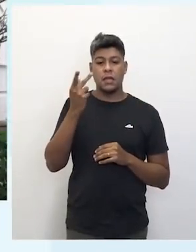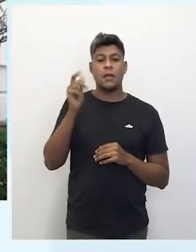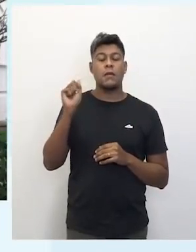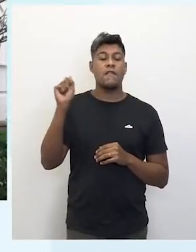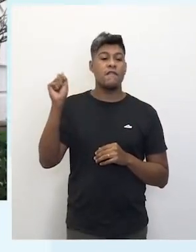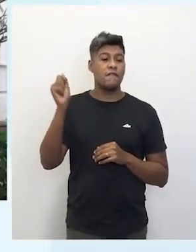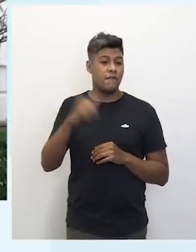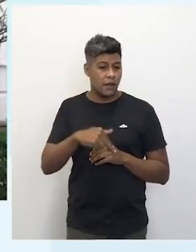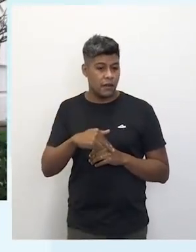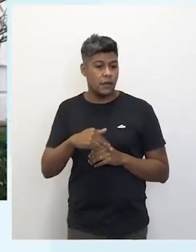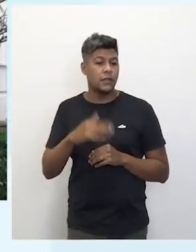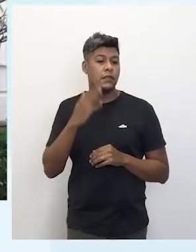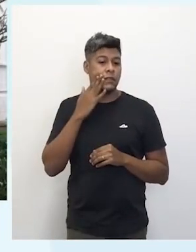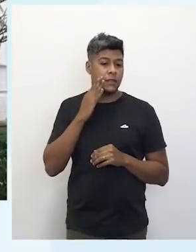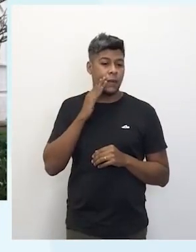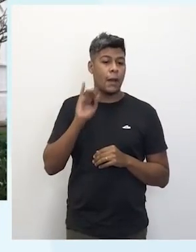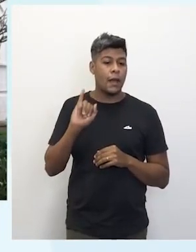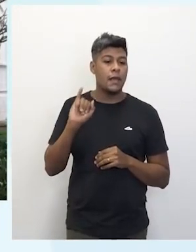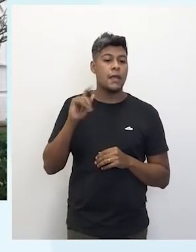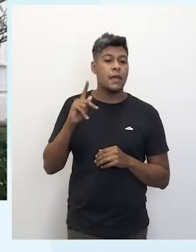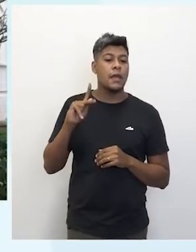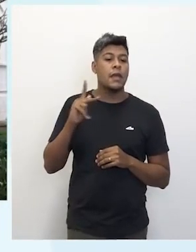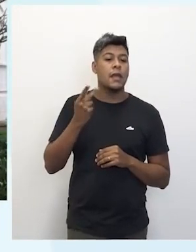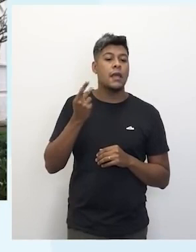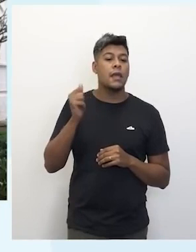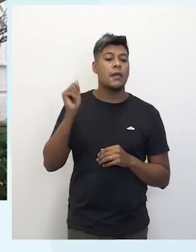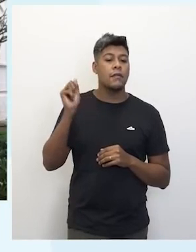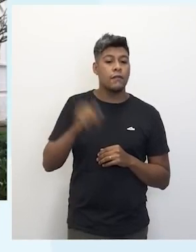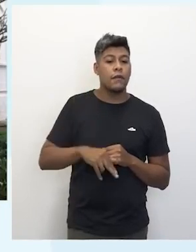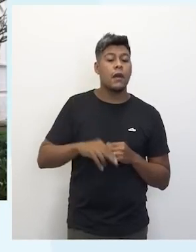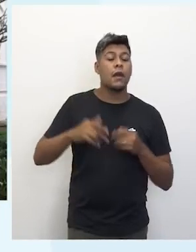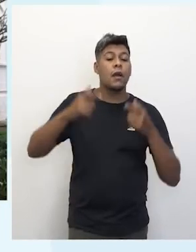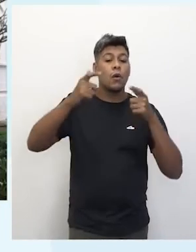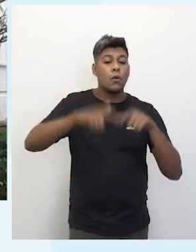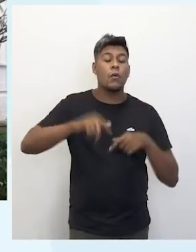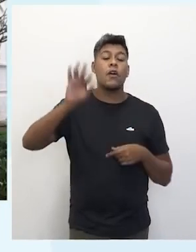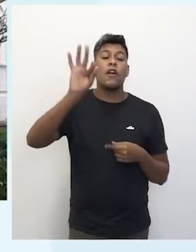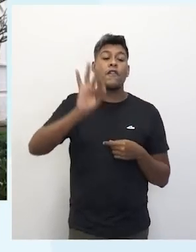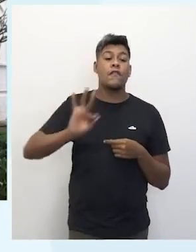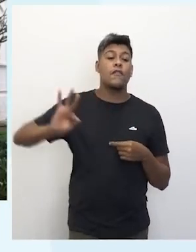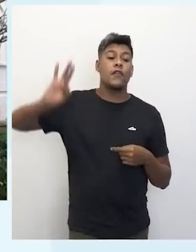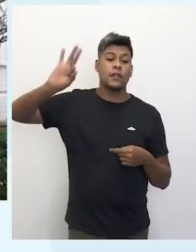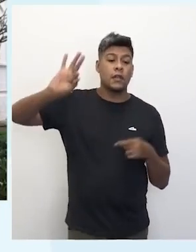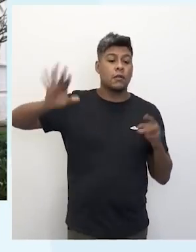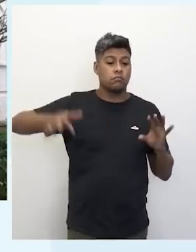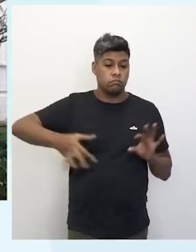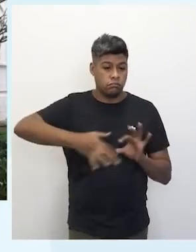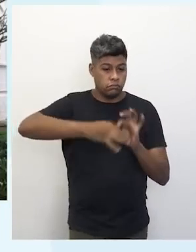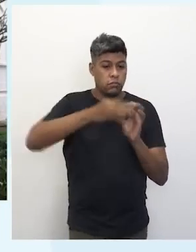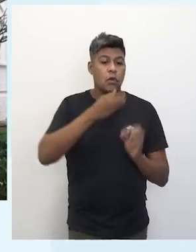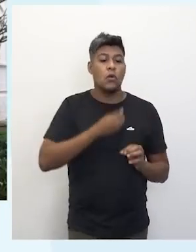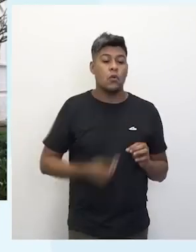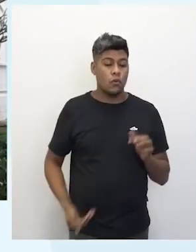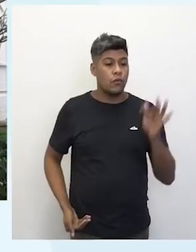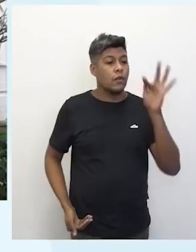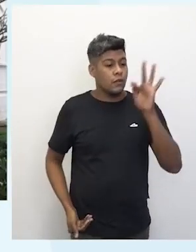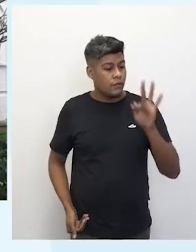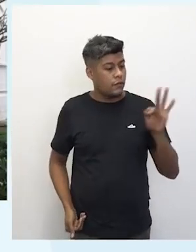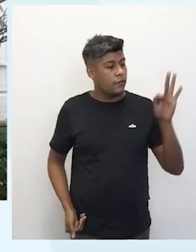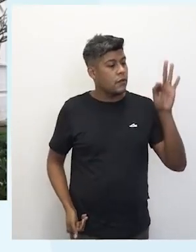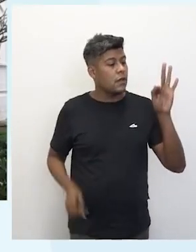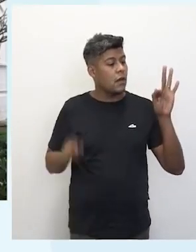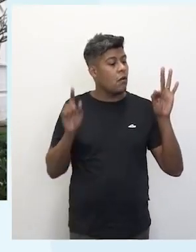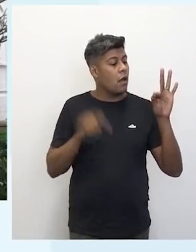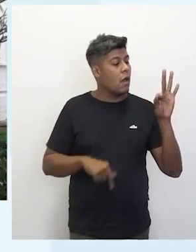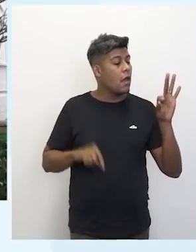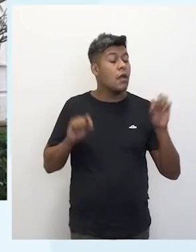vendo. Então, o IPHAN, gente, é o órgão federal, tá? Ele é ligado ao governo federal, que é justamente um